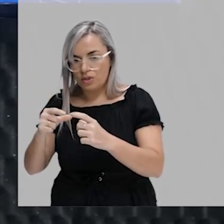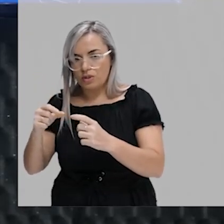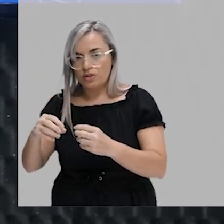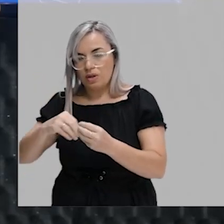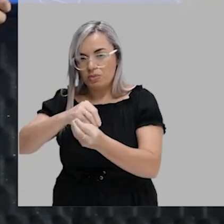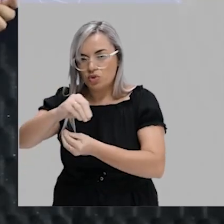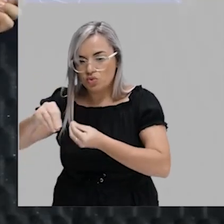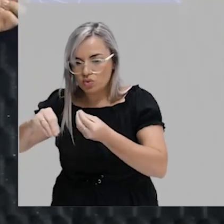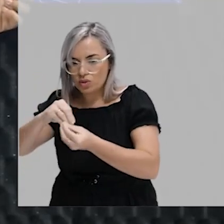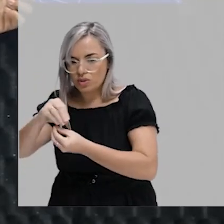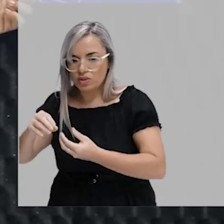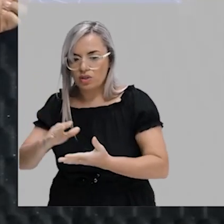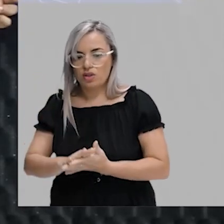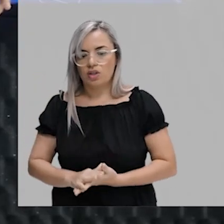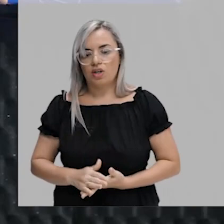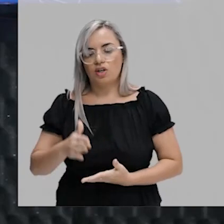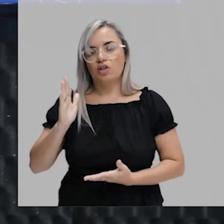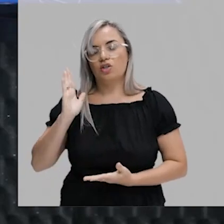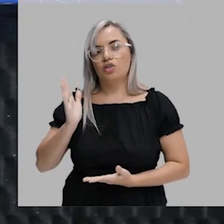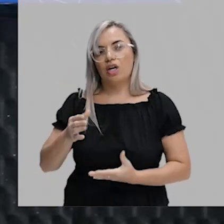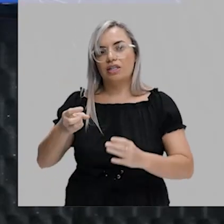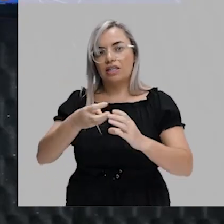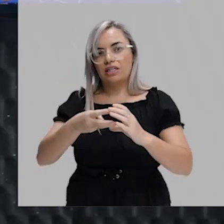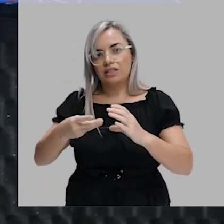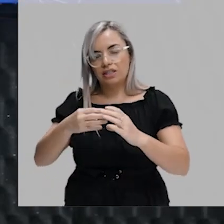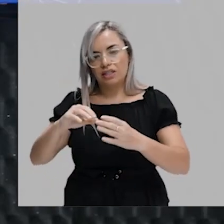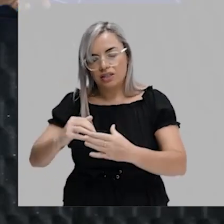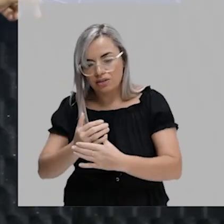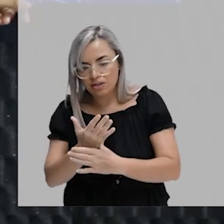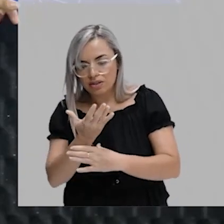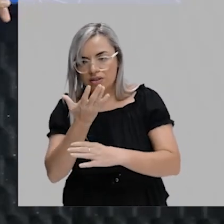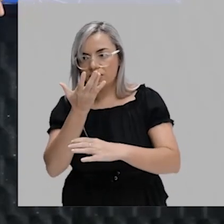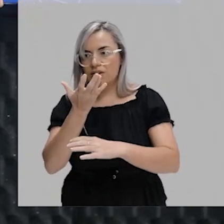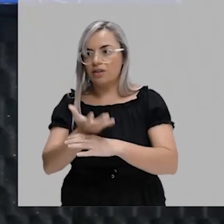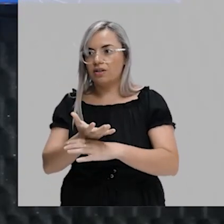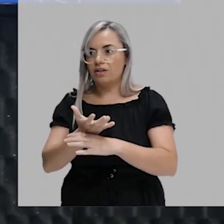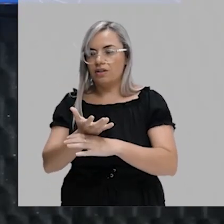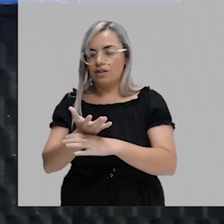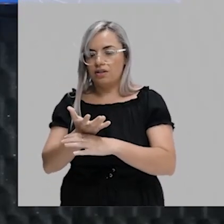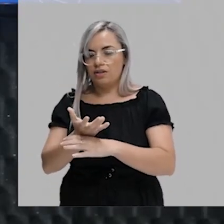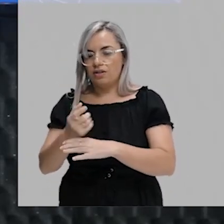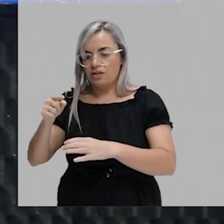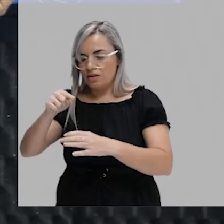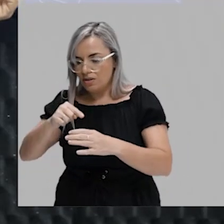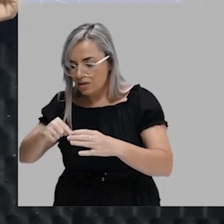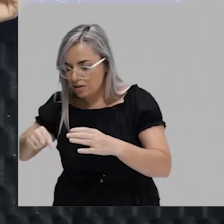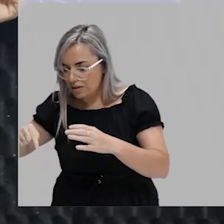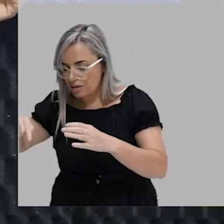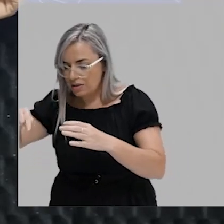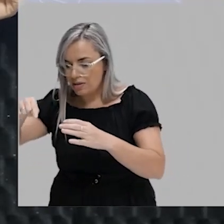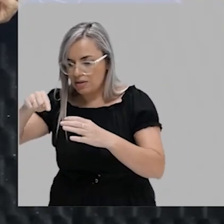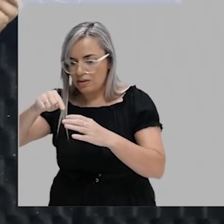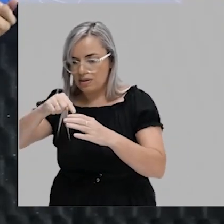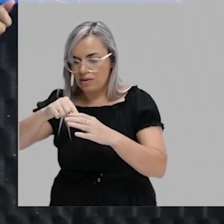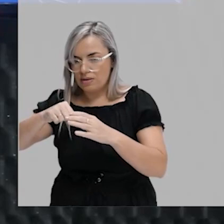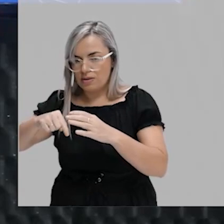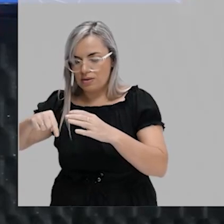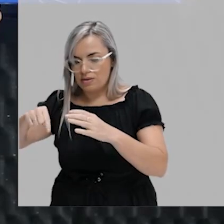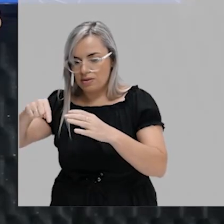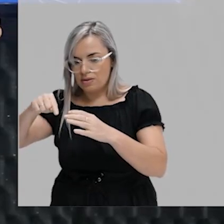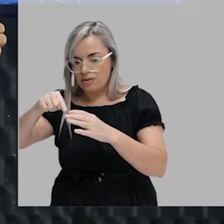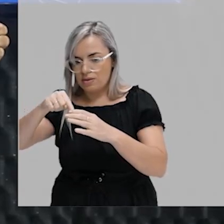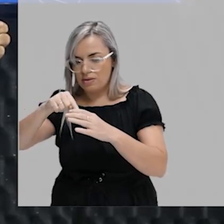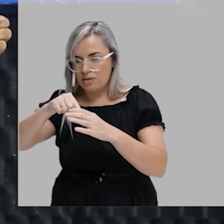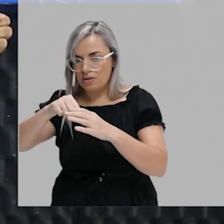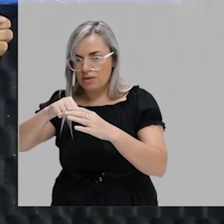No caso da célula vegetal, veja, a parede celular vai ficar intacta e a parte de dentro vai ficar o